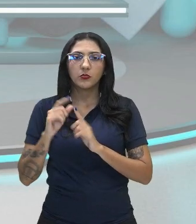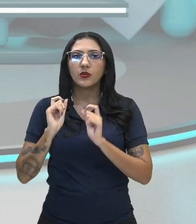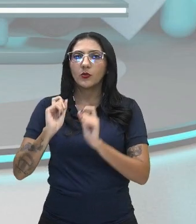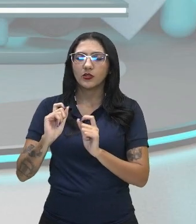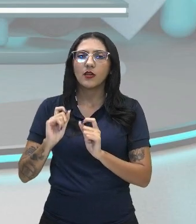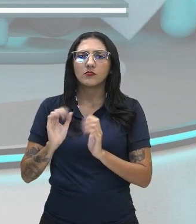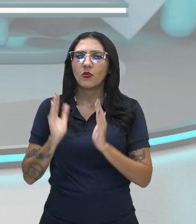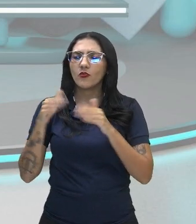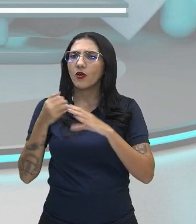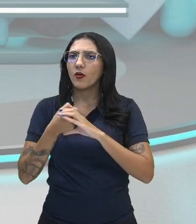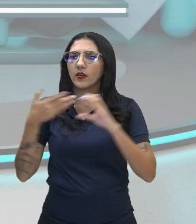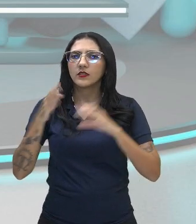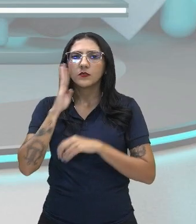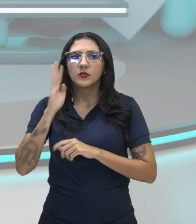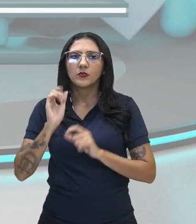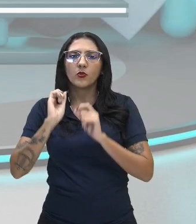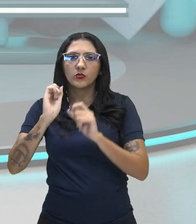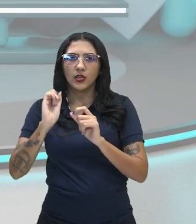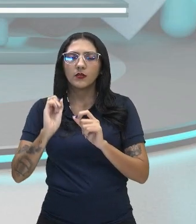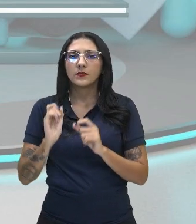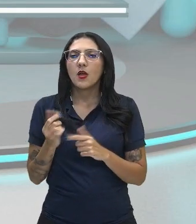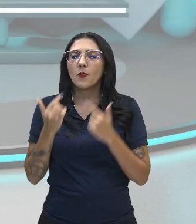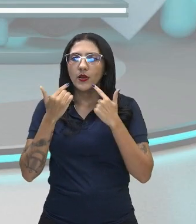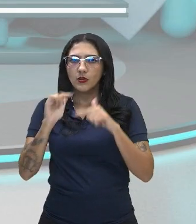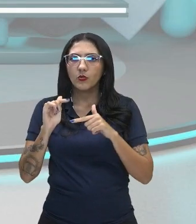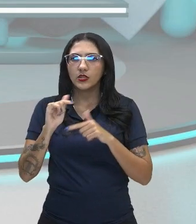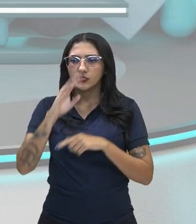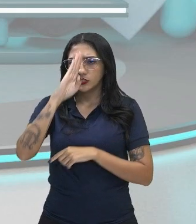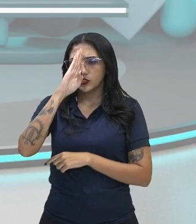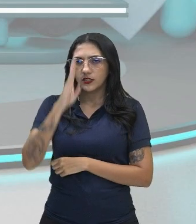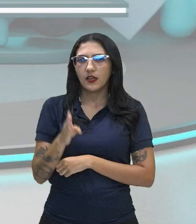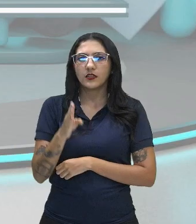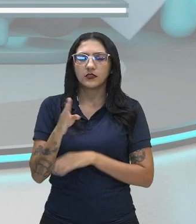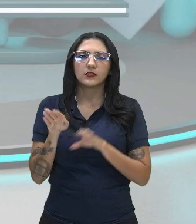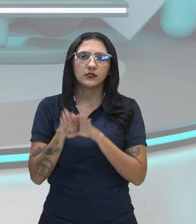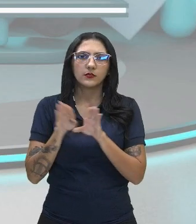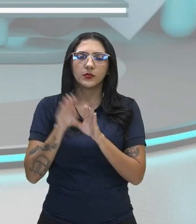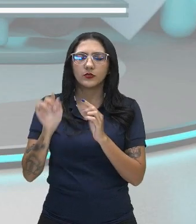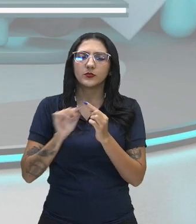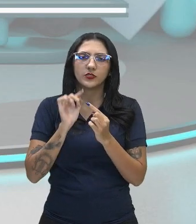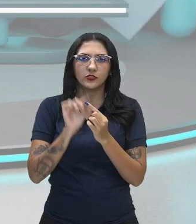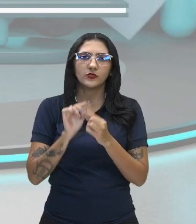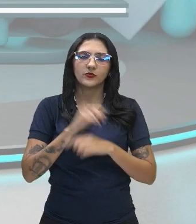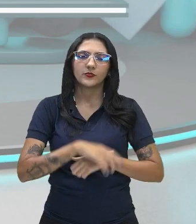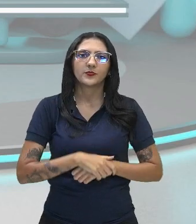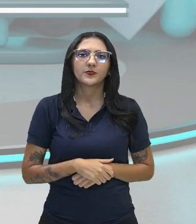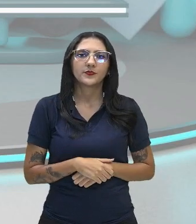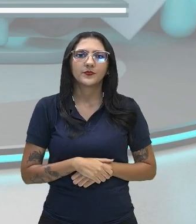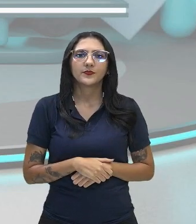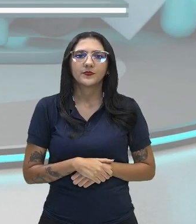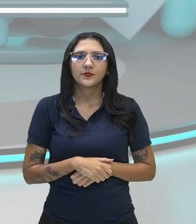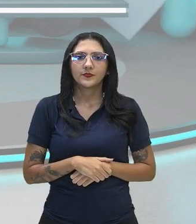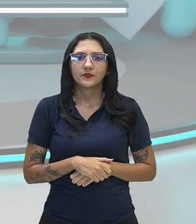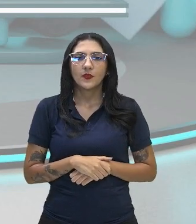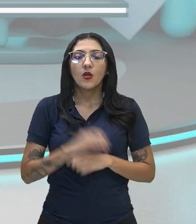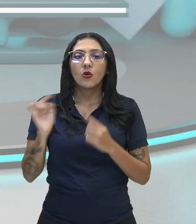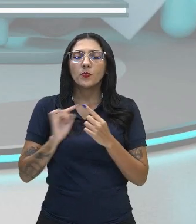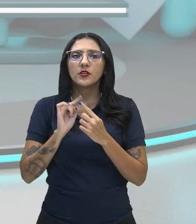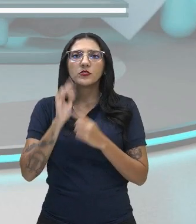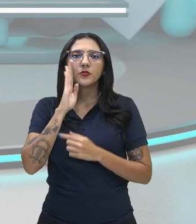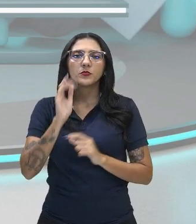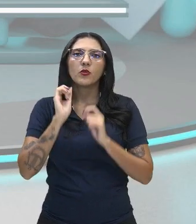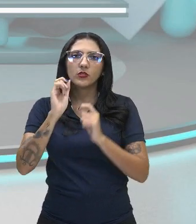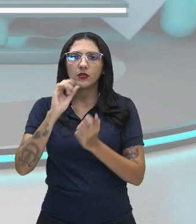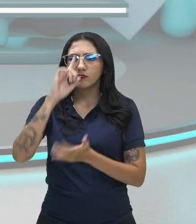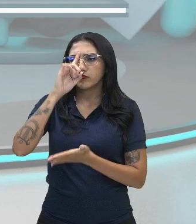ele é caracterizado por uma linguagem direta e objetiva, com o objetivo de transmitir